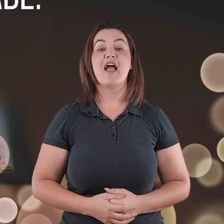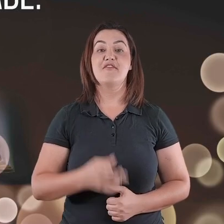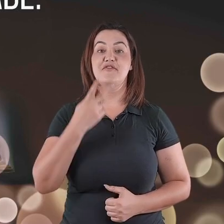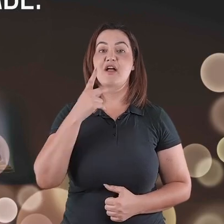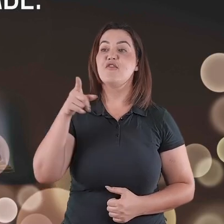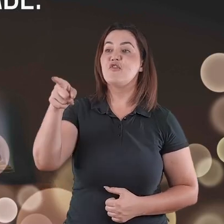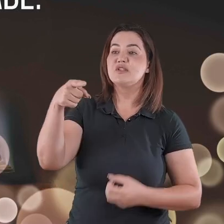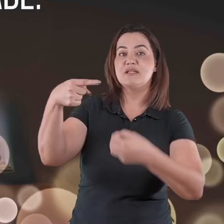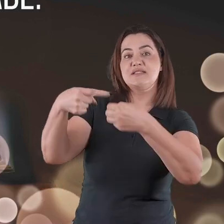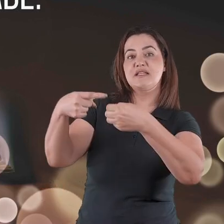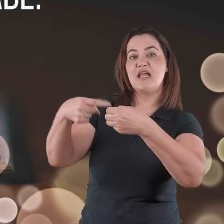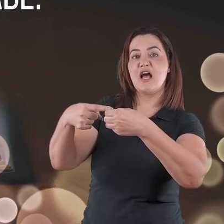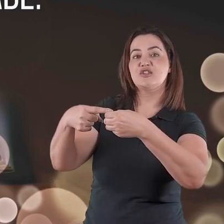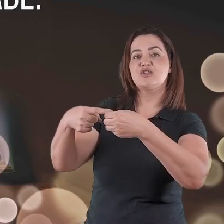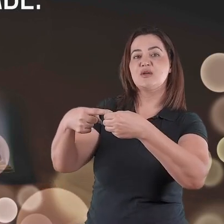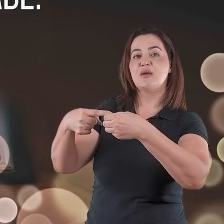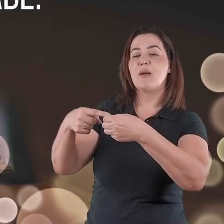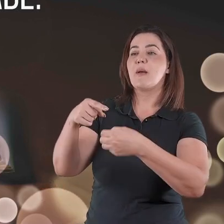e